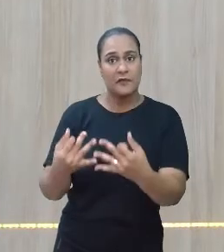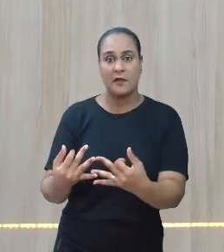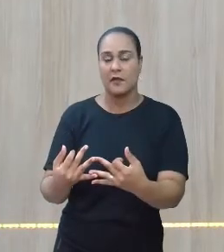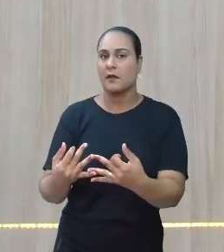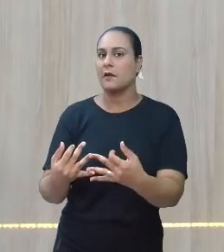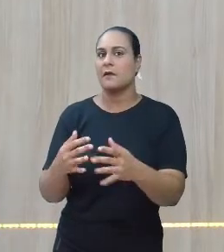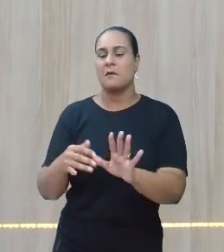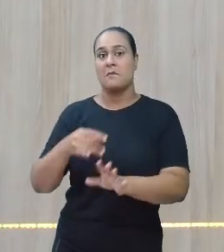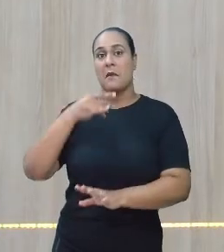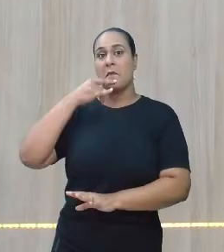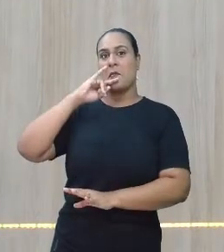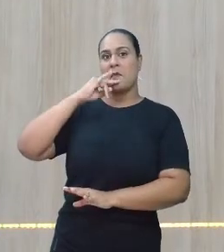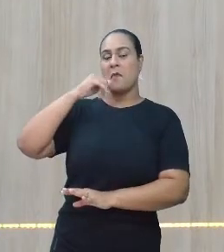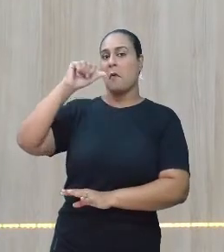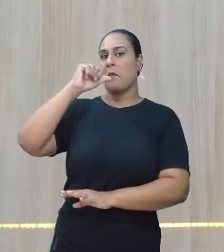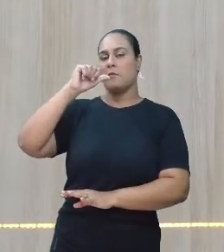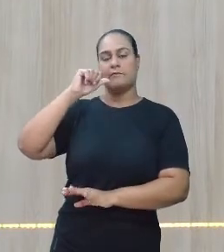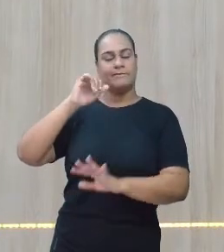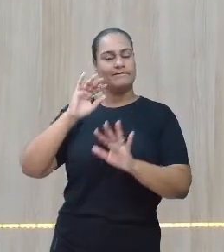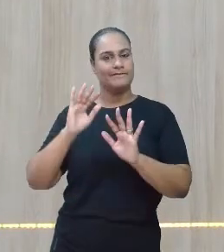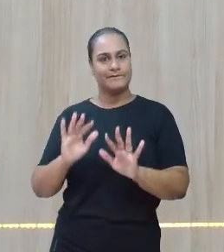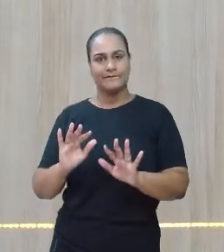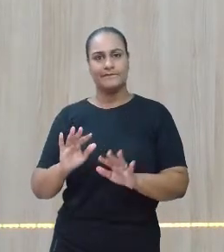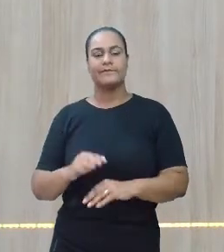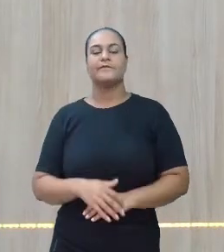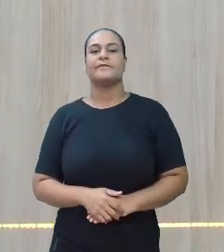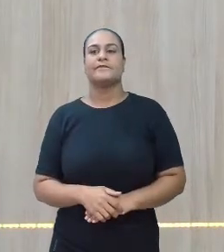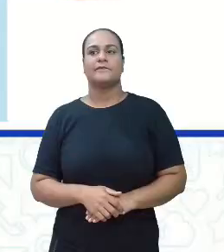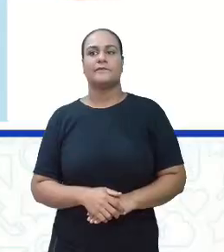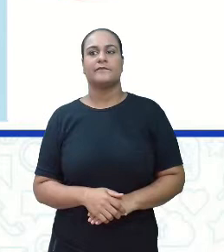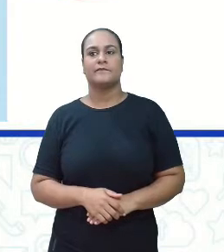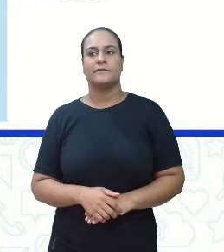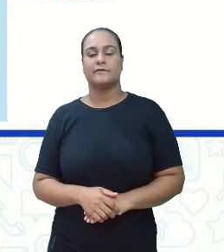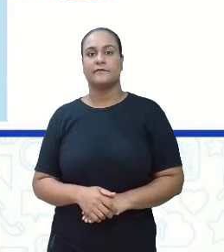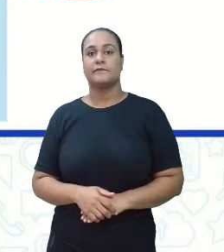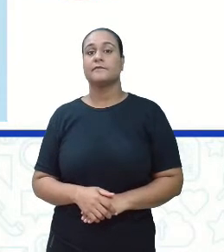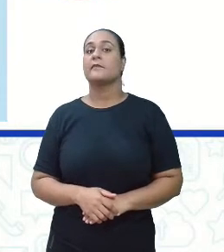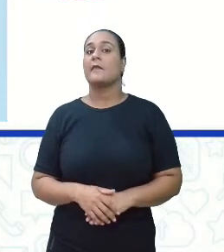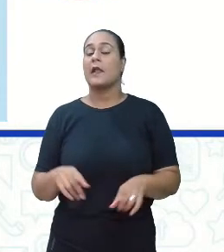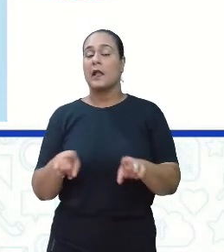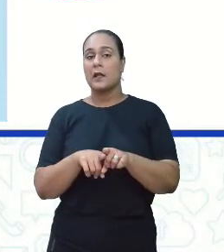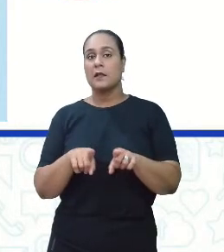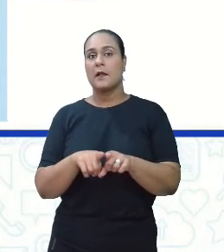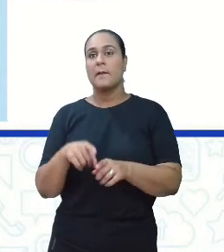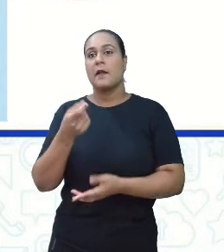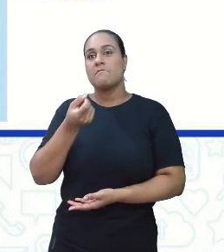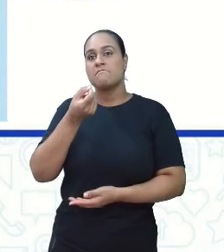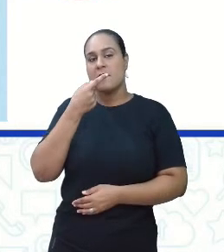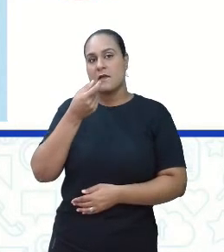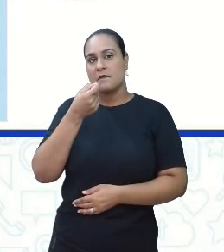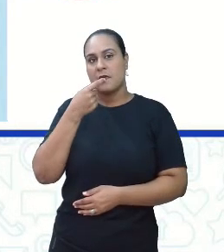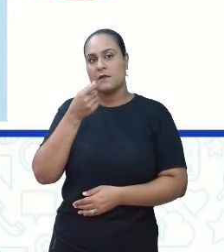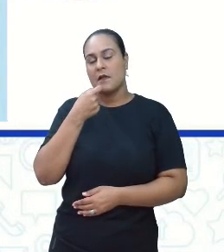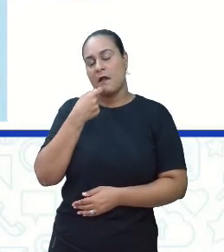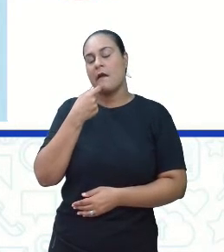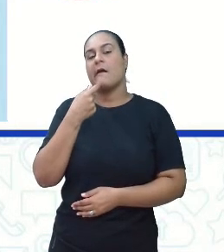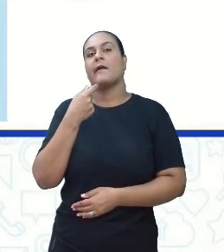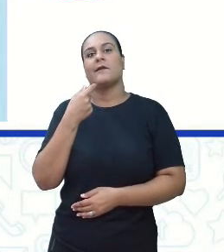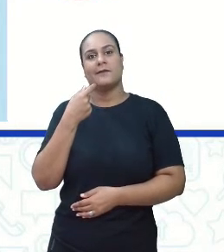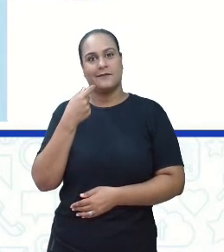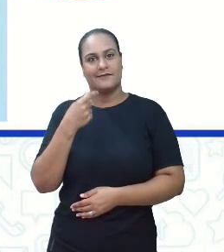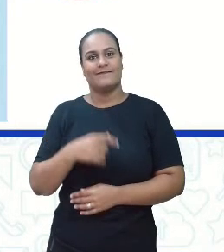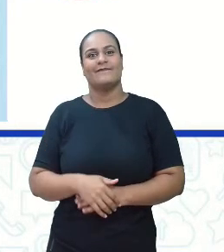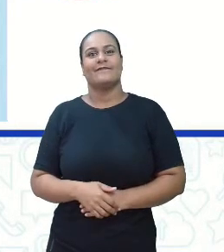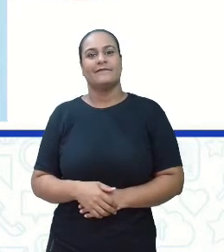de ingerir essa bebida. E ainda nas drogas lícitas, a questão dos medicamentos, né? Os analgésicos,